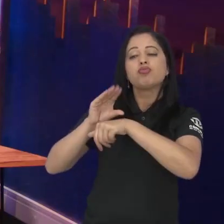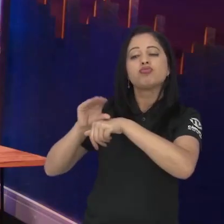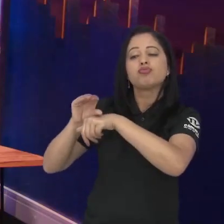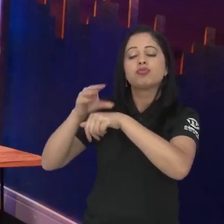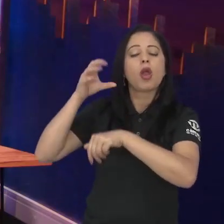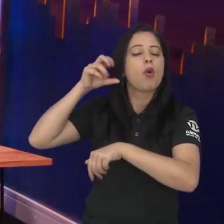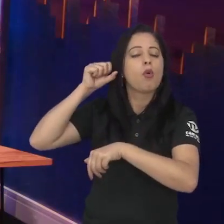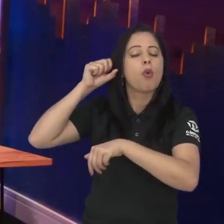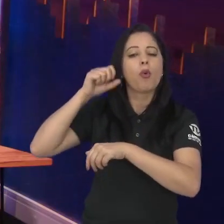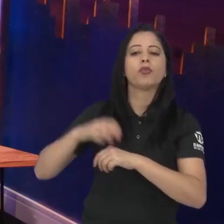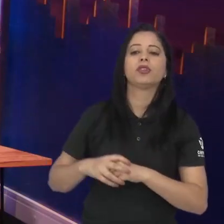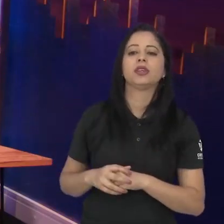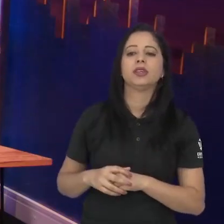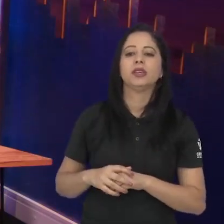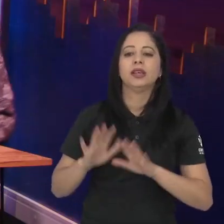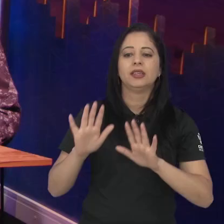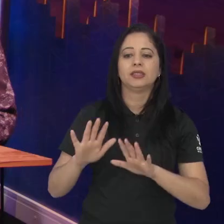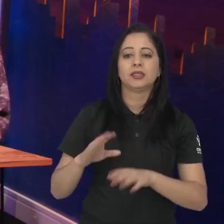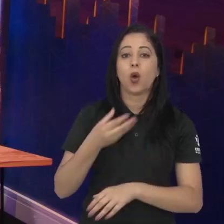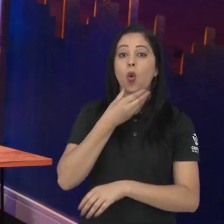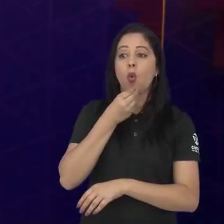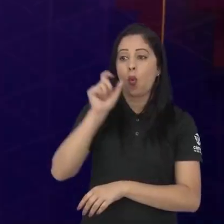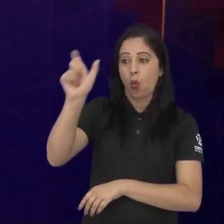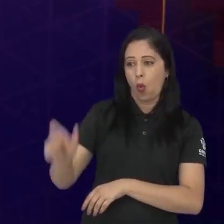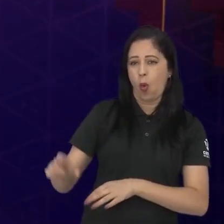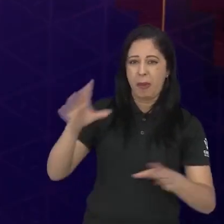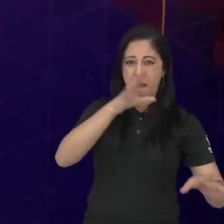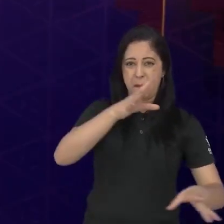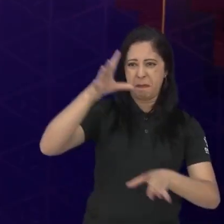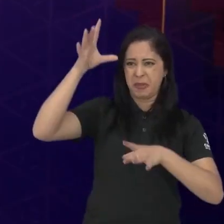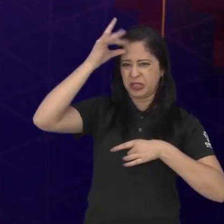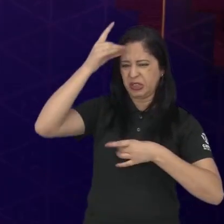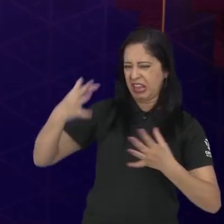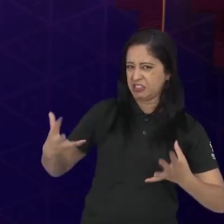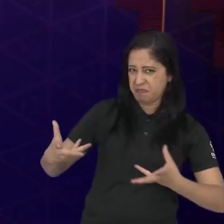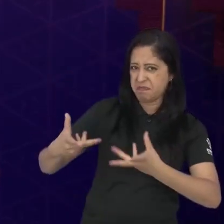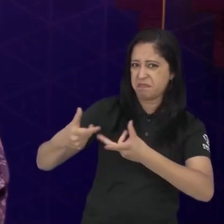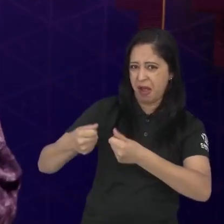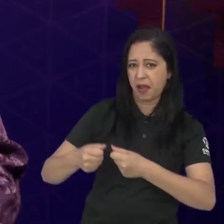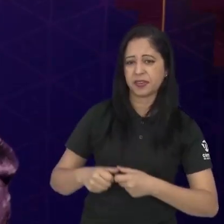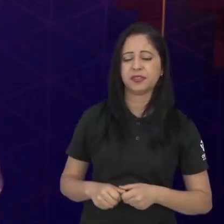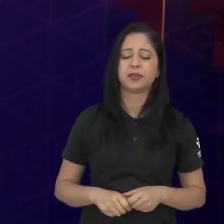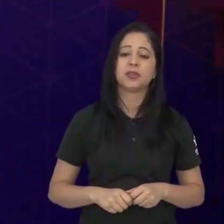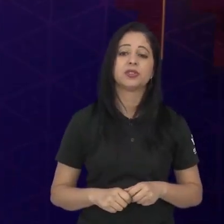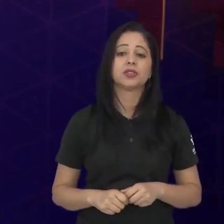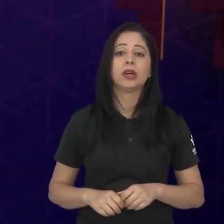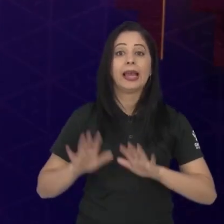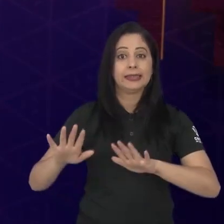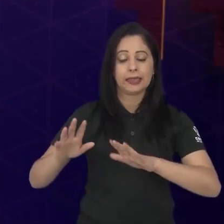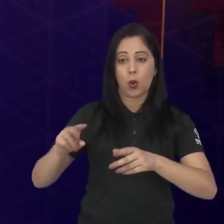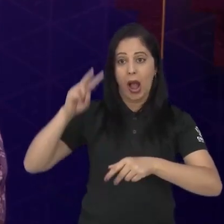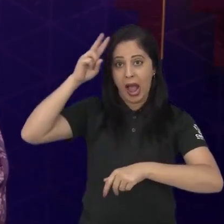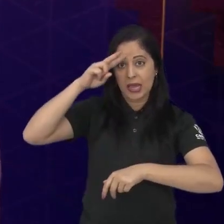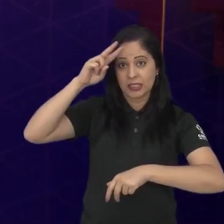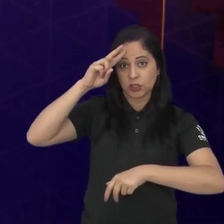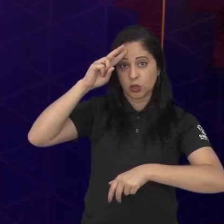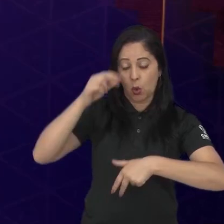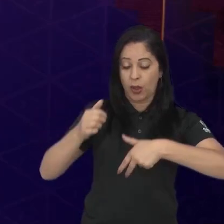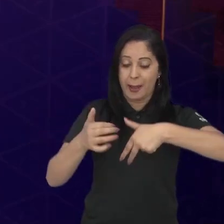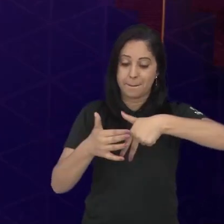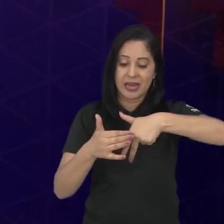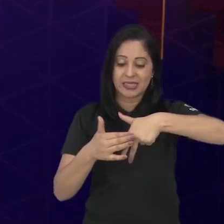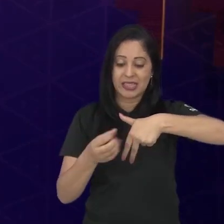feito, tal. O Seu Jorge é o protagonista, o cara arrebenta, muito legal. E a história, né, ela é